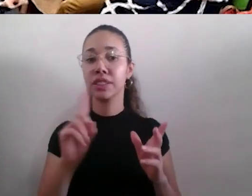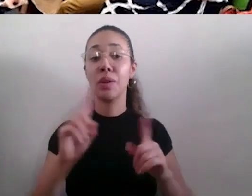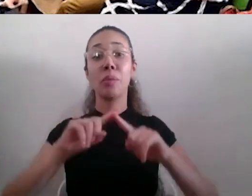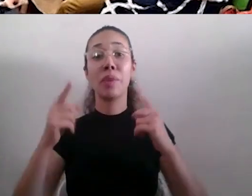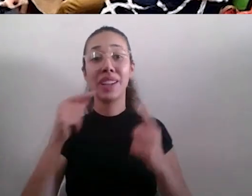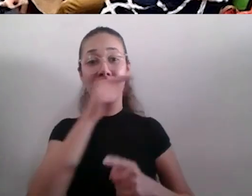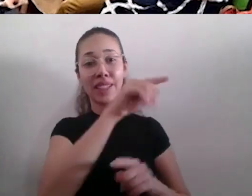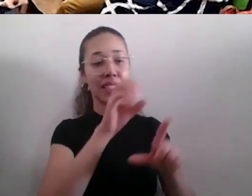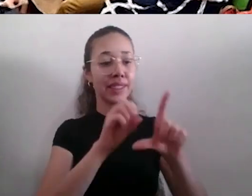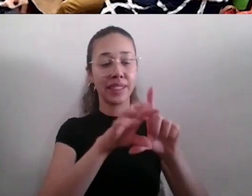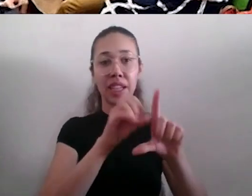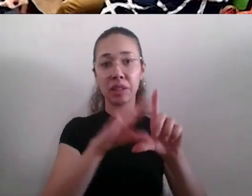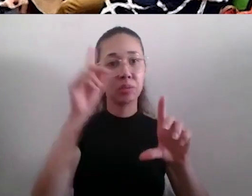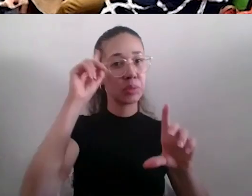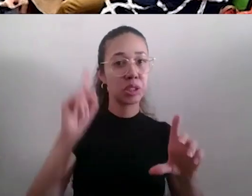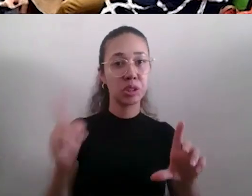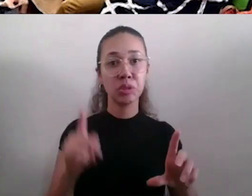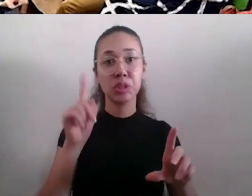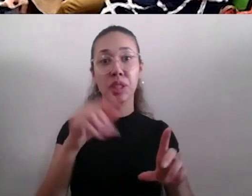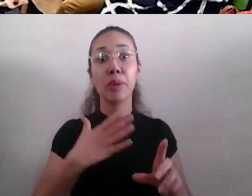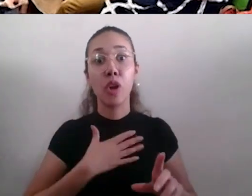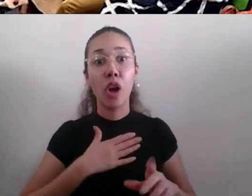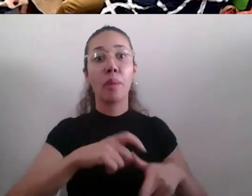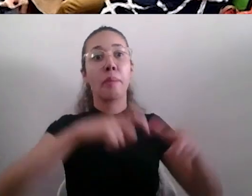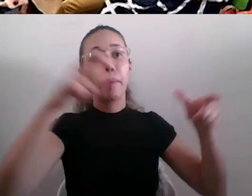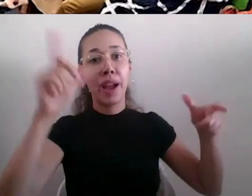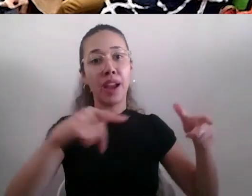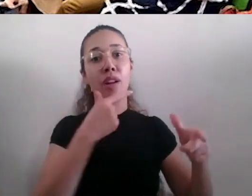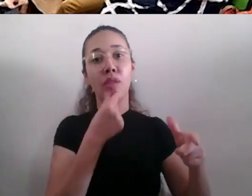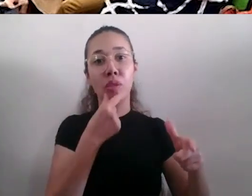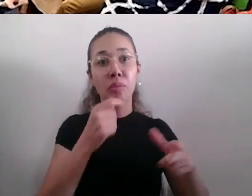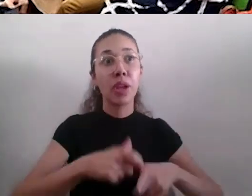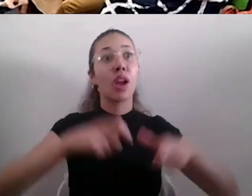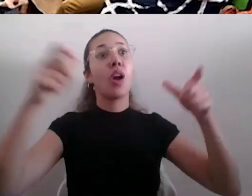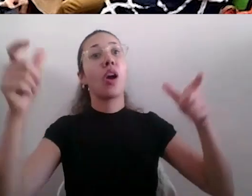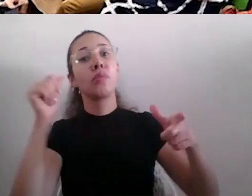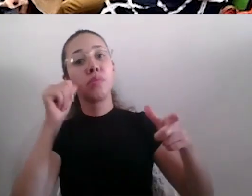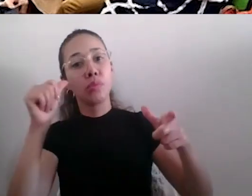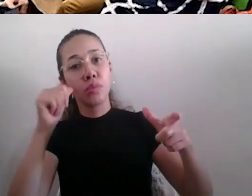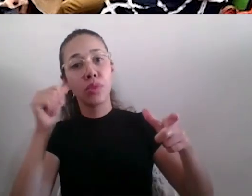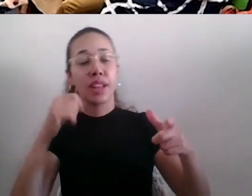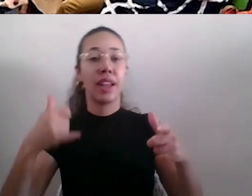Quem ouviu é homem, é mulher, que idade tem, de onde veio, de que lugar do Brasil.